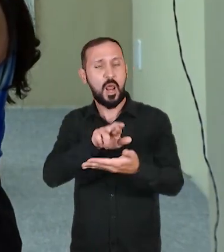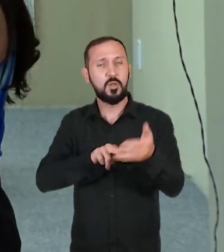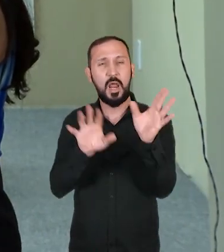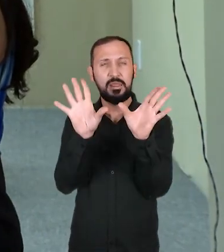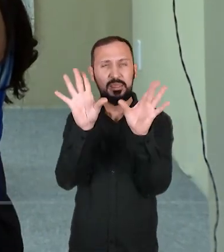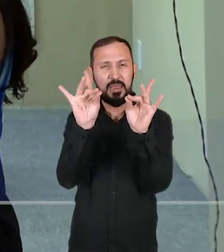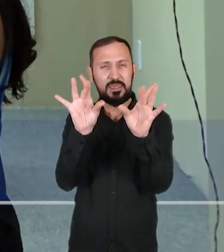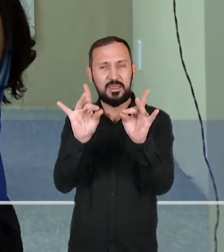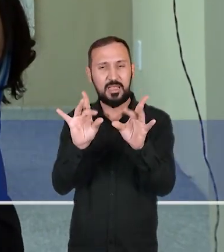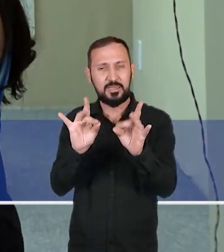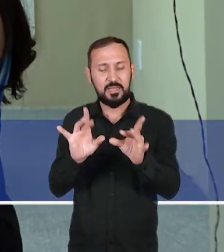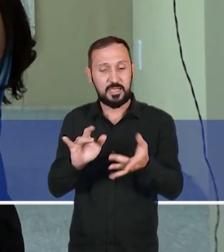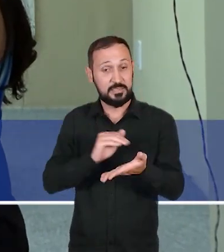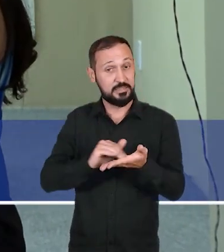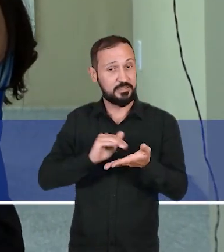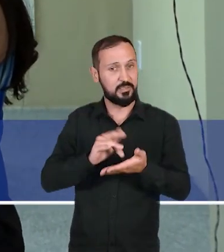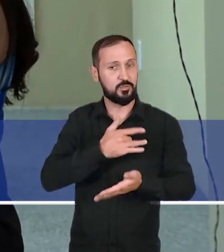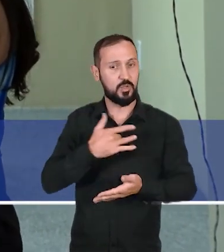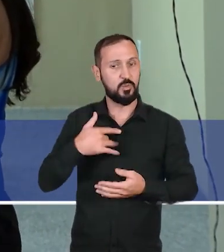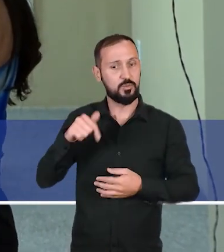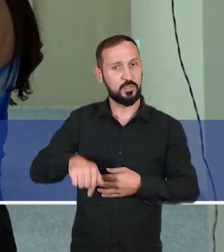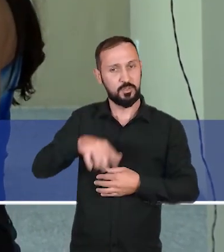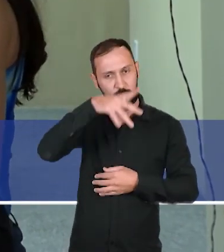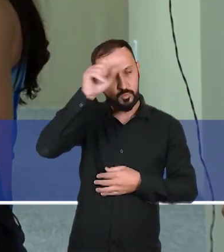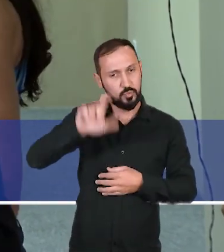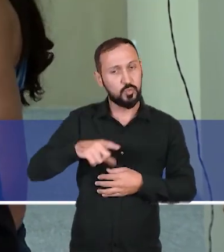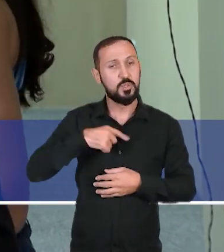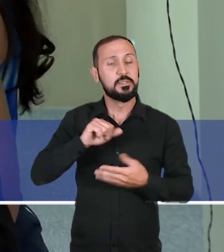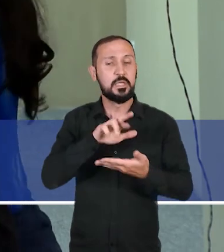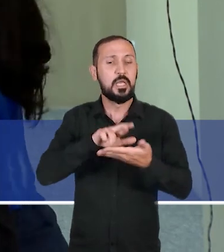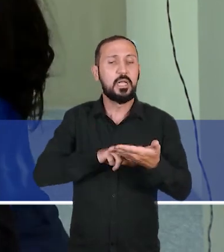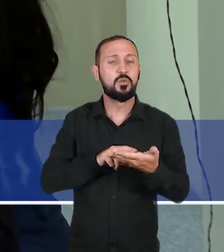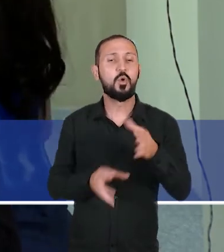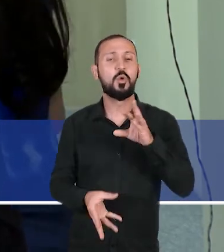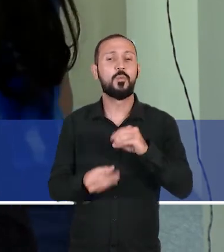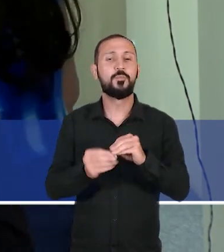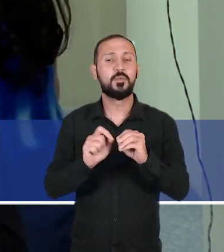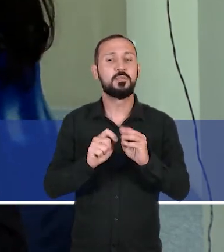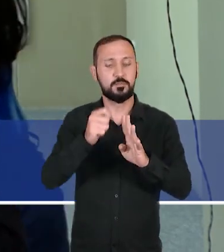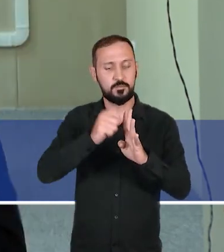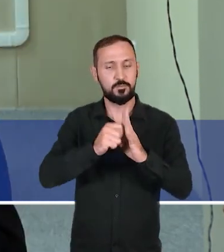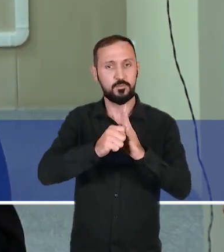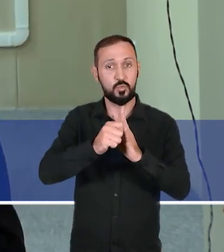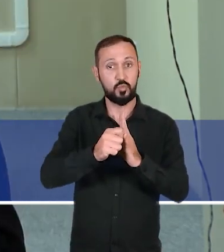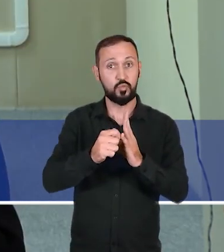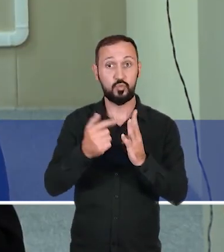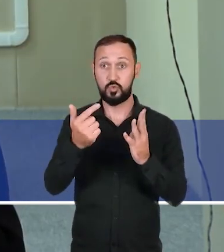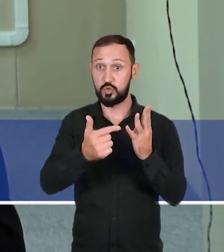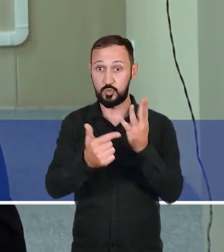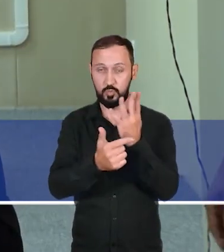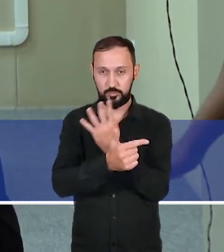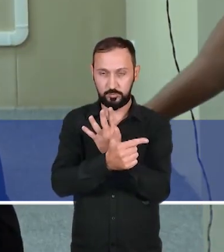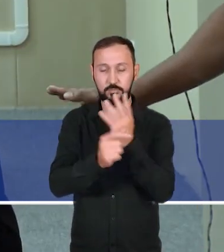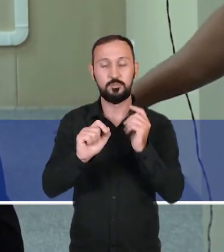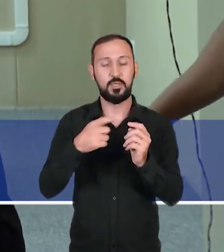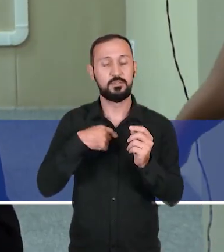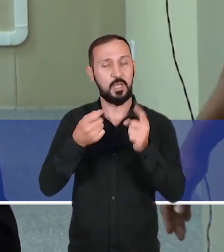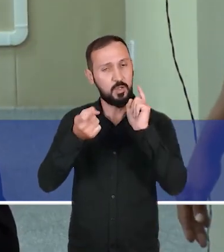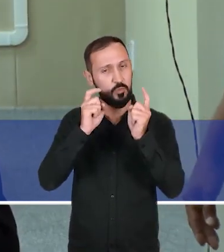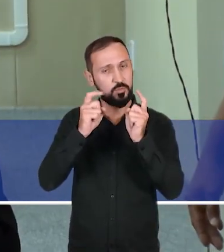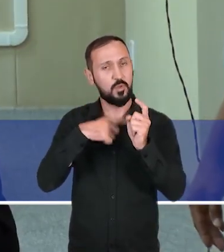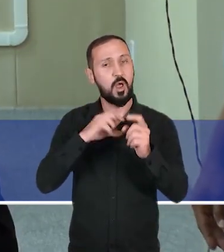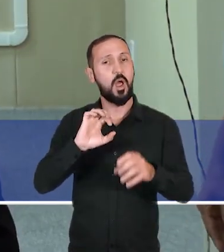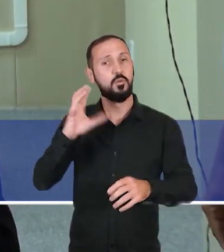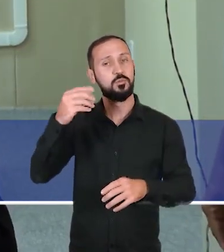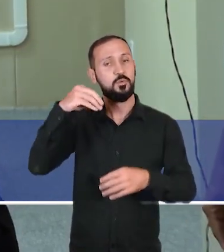relatórios detalhados da Secretaria de Saúde do Estado. Esses relatórios se referem ao segundo quadrimestre de 2019. A reunião, como de